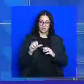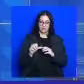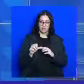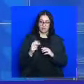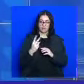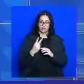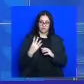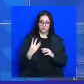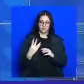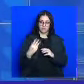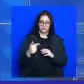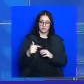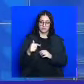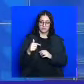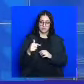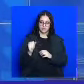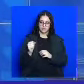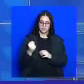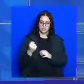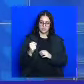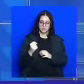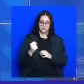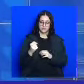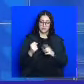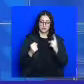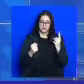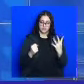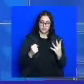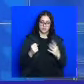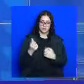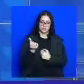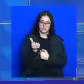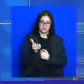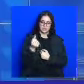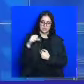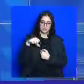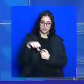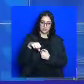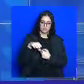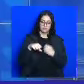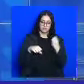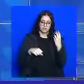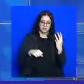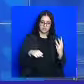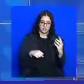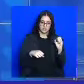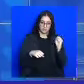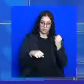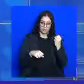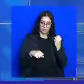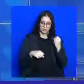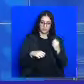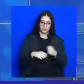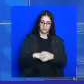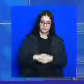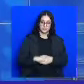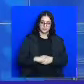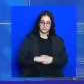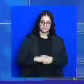foram 24, 78, 14, 69 e